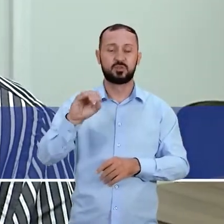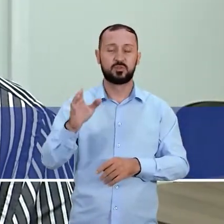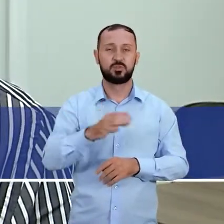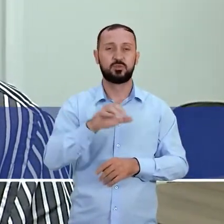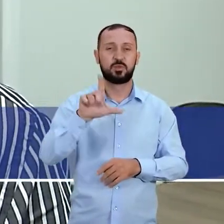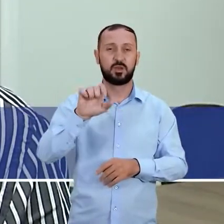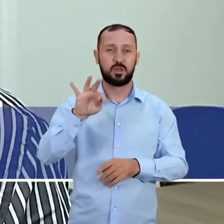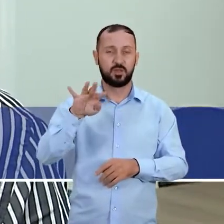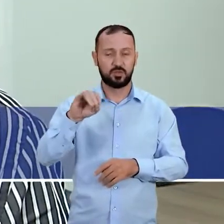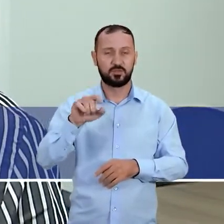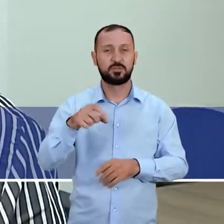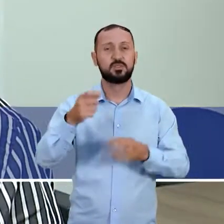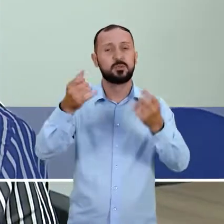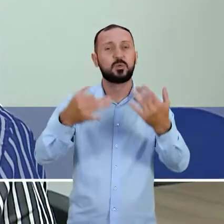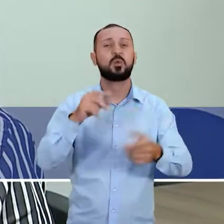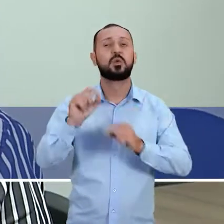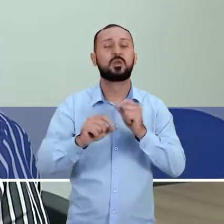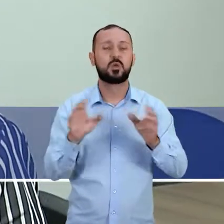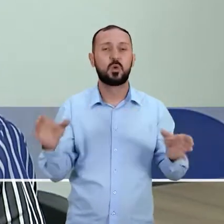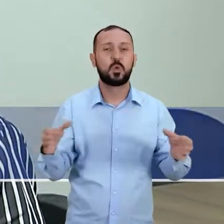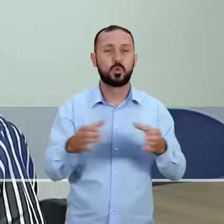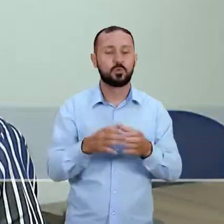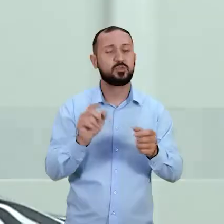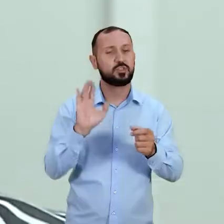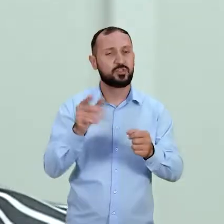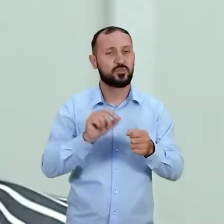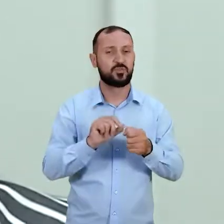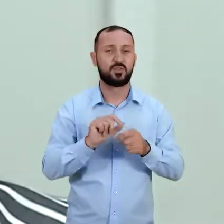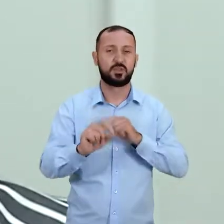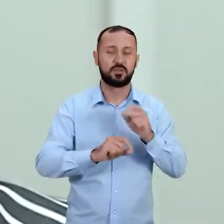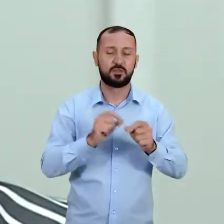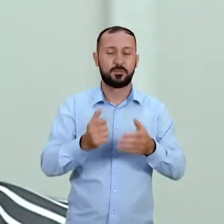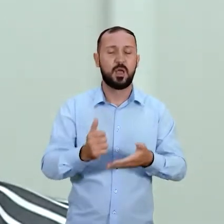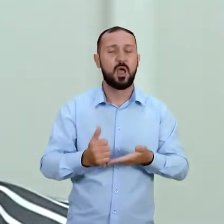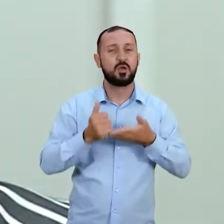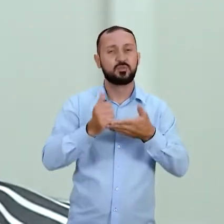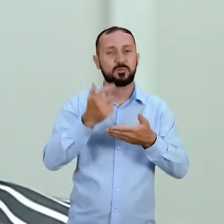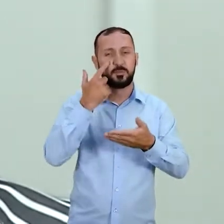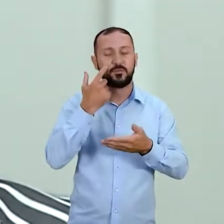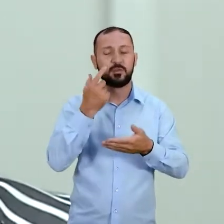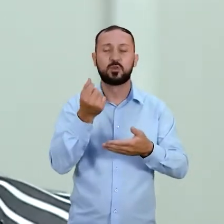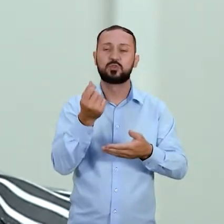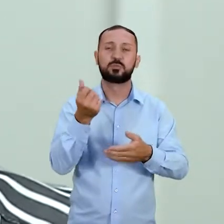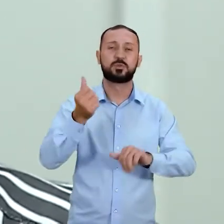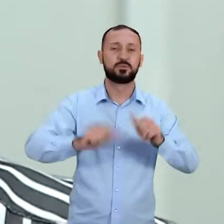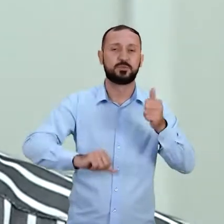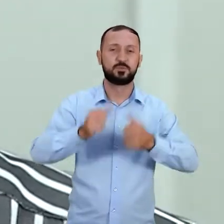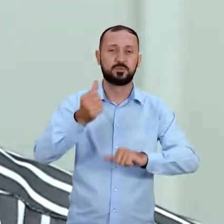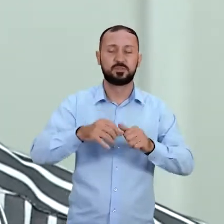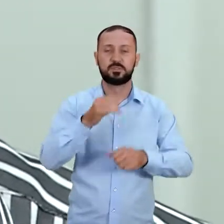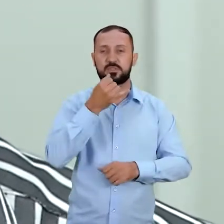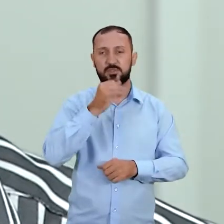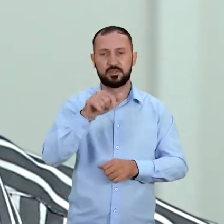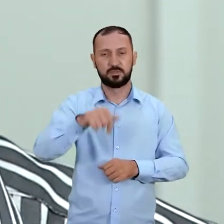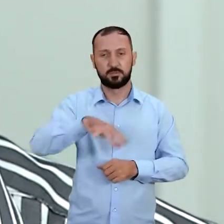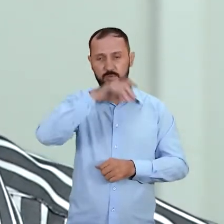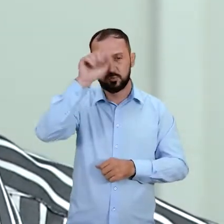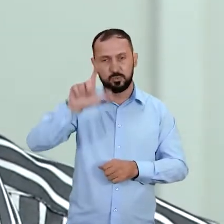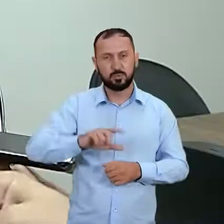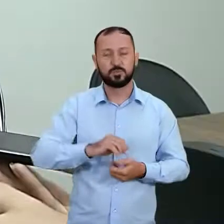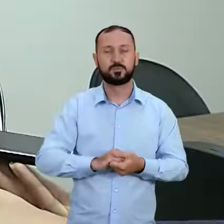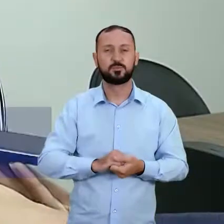empresário de Campo Grande contou quais ações o movimento já realizou em prol da apuração dos valores cobrados pela energia no